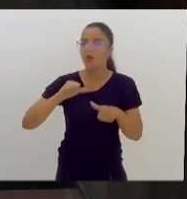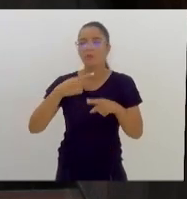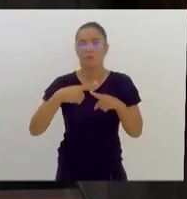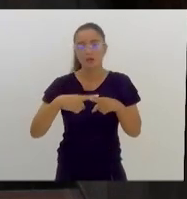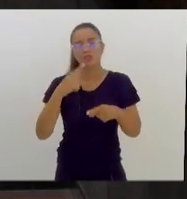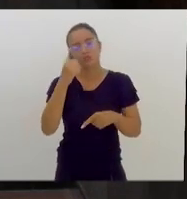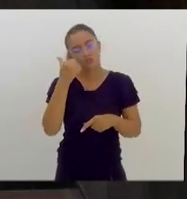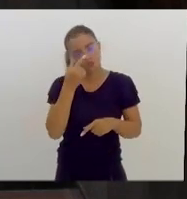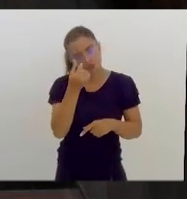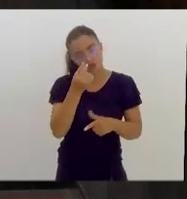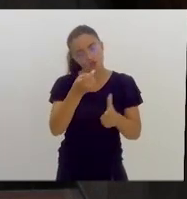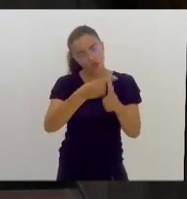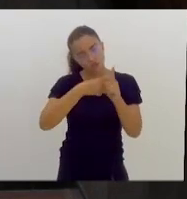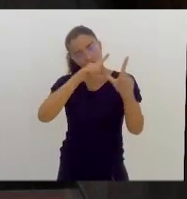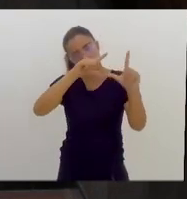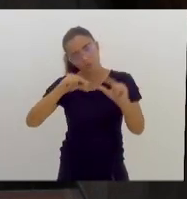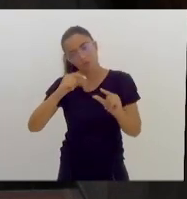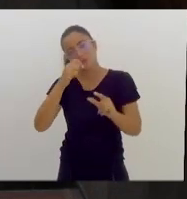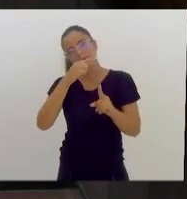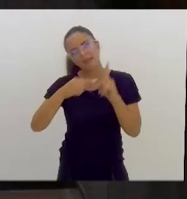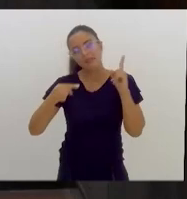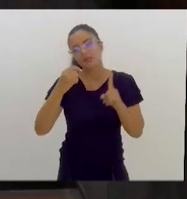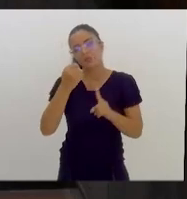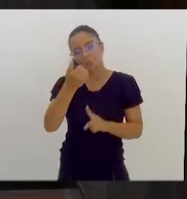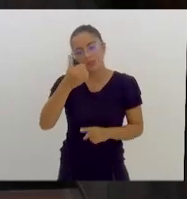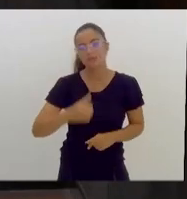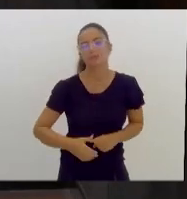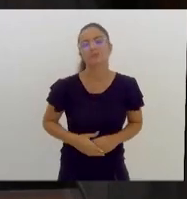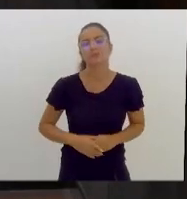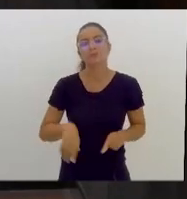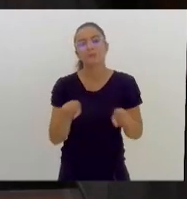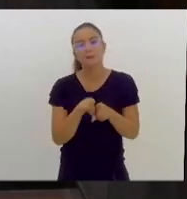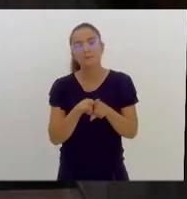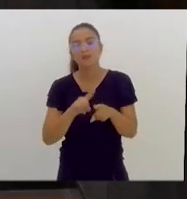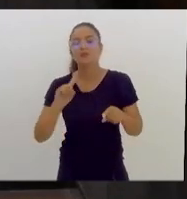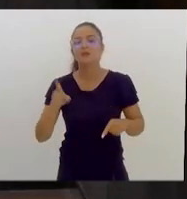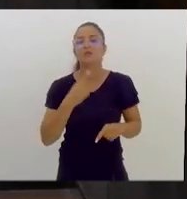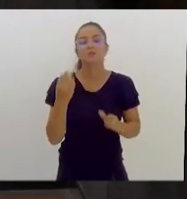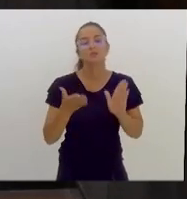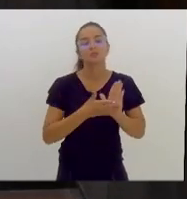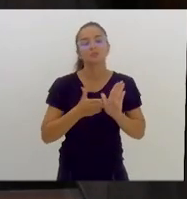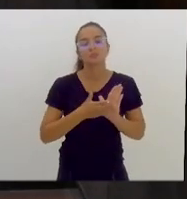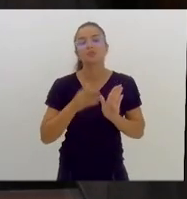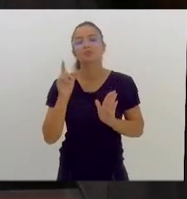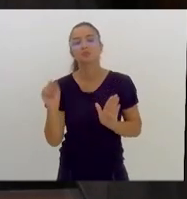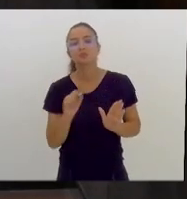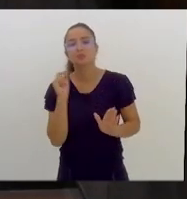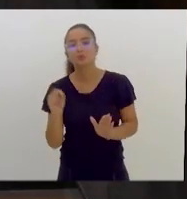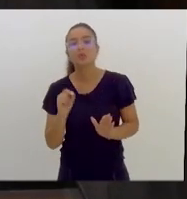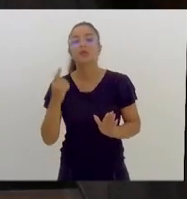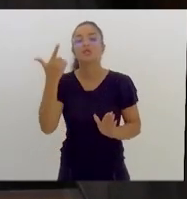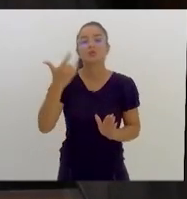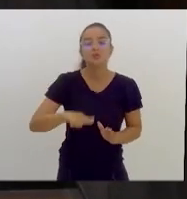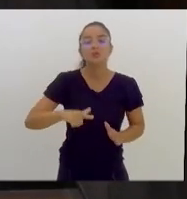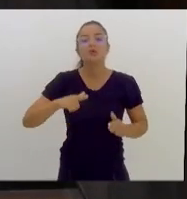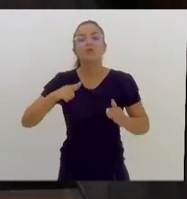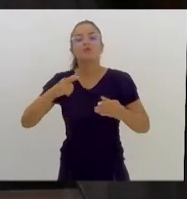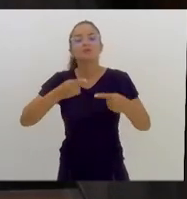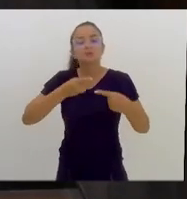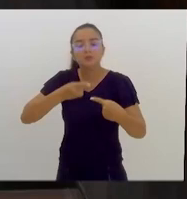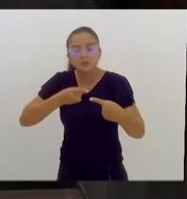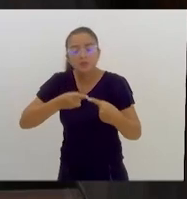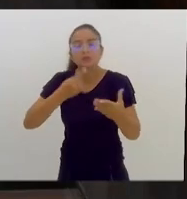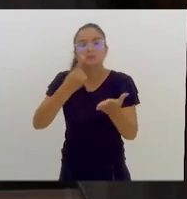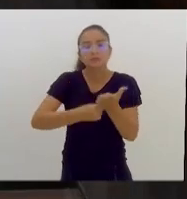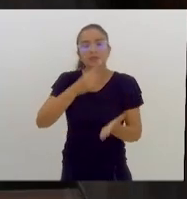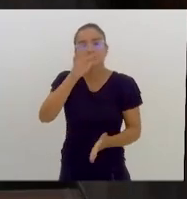metade. Depois, nós propomos, como estamos fazendo, uma rediscussão do Pacto Federativo e